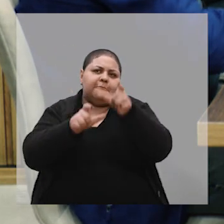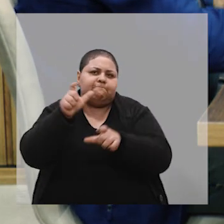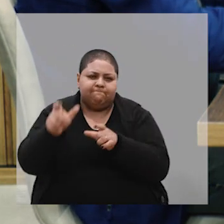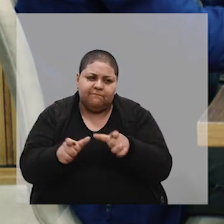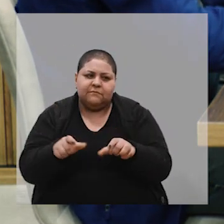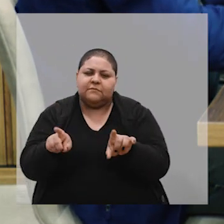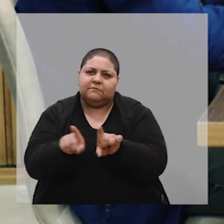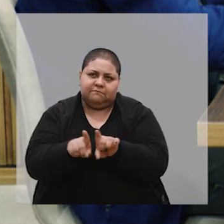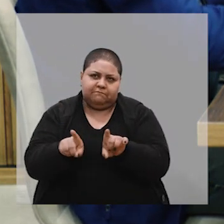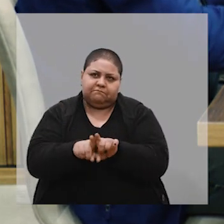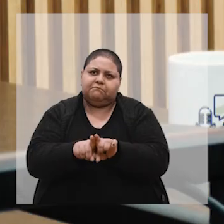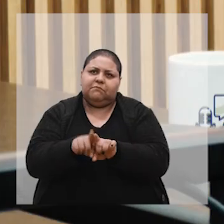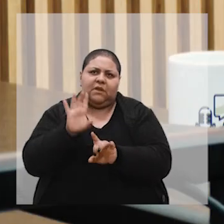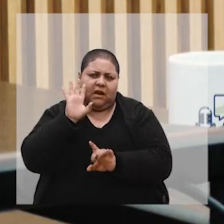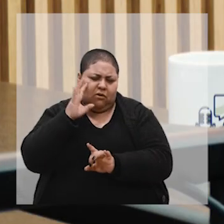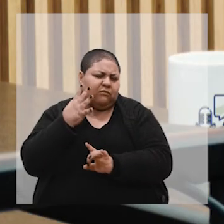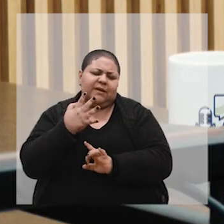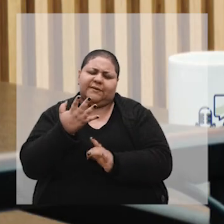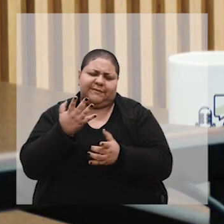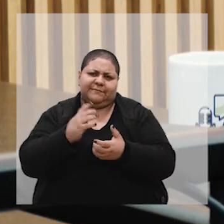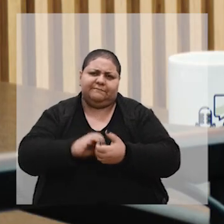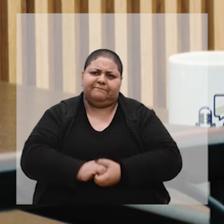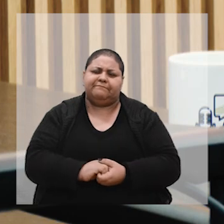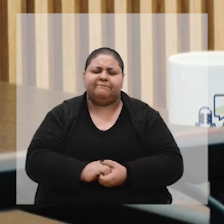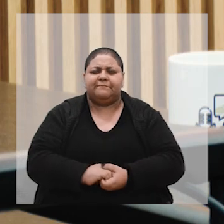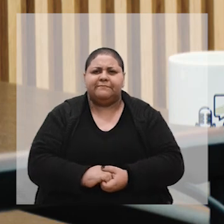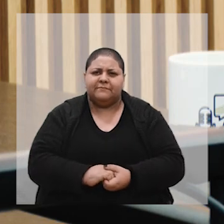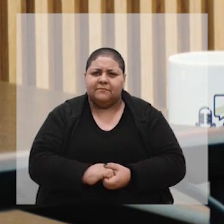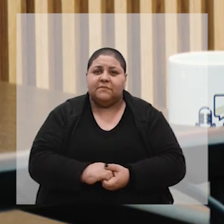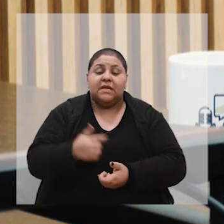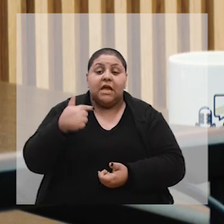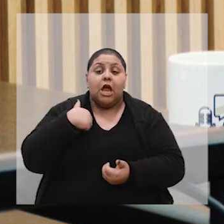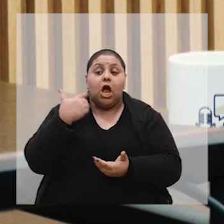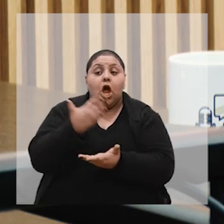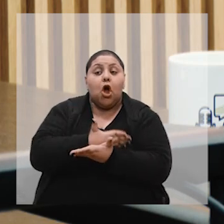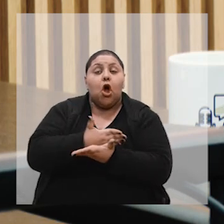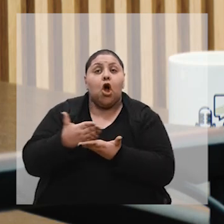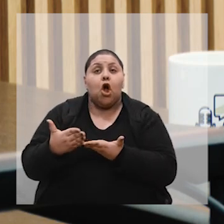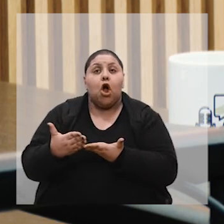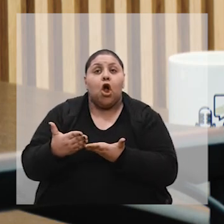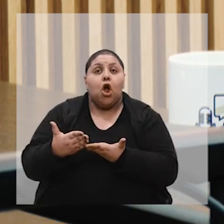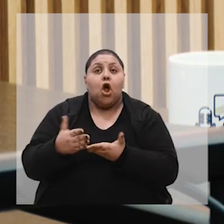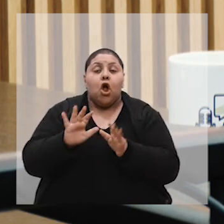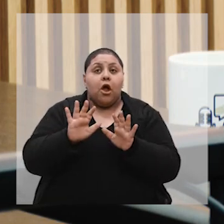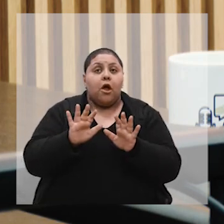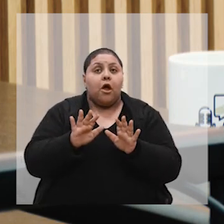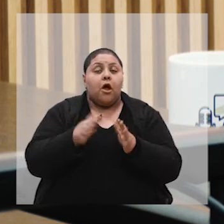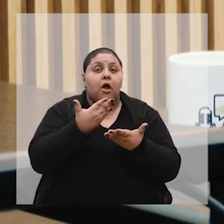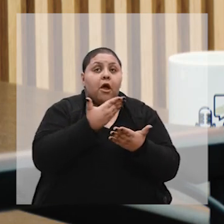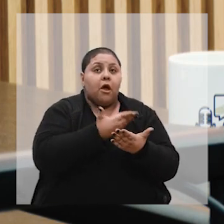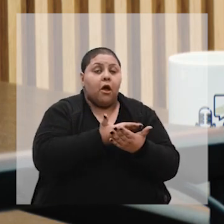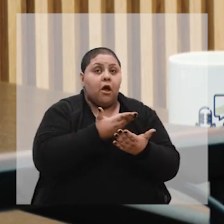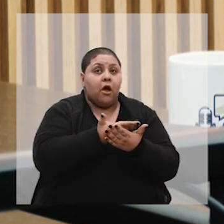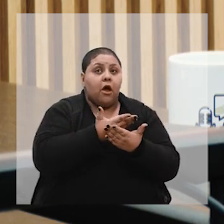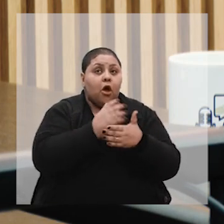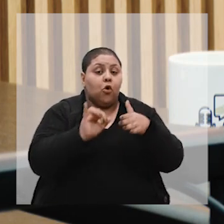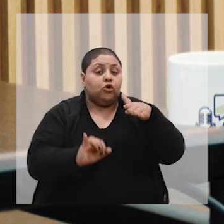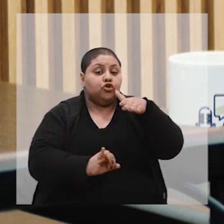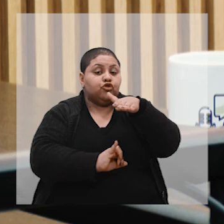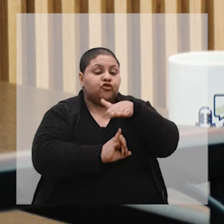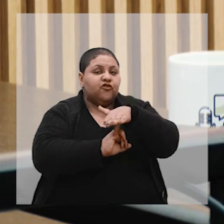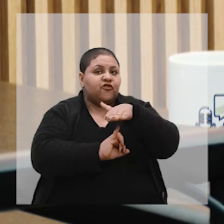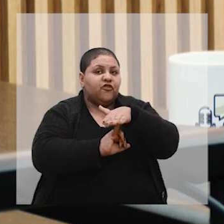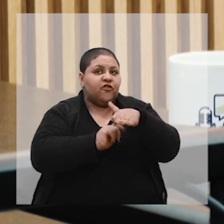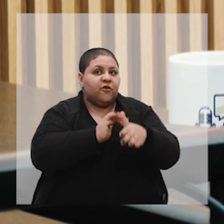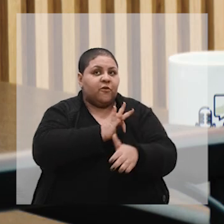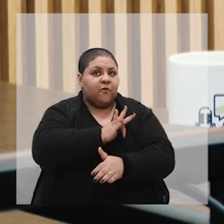acho que as coisas sempre acabam caindo aonde tem que cair, né? Eu comecei, cara, eu estudei no Instituto Federal